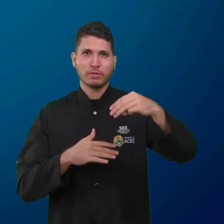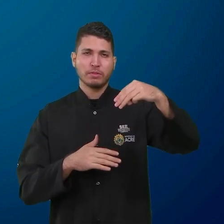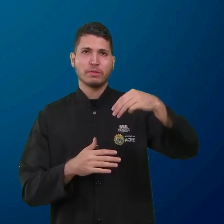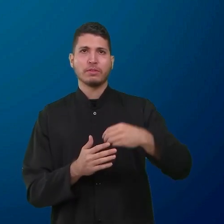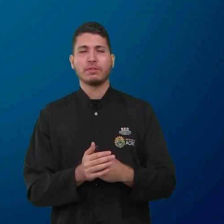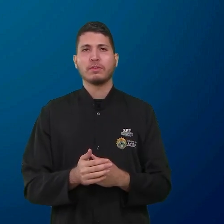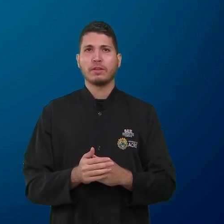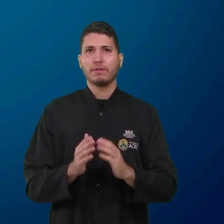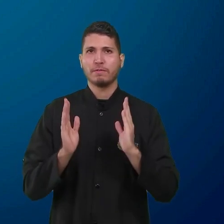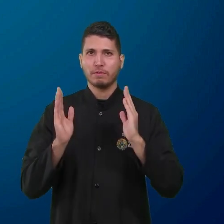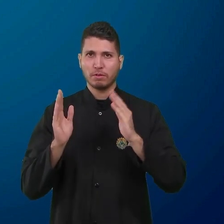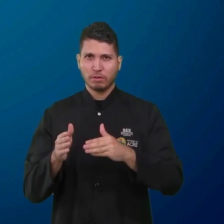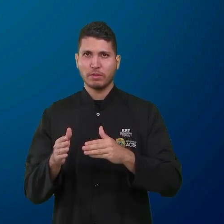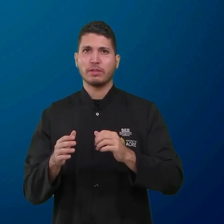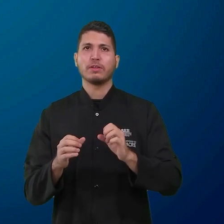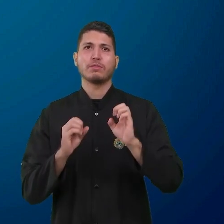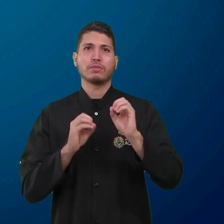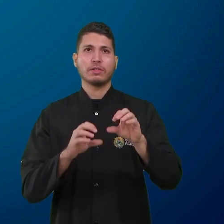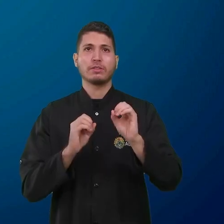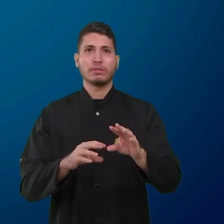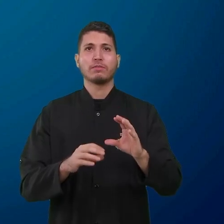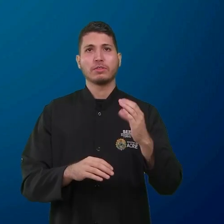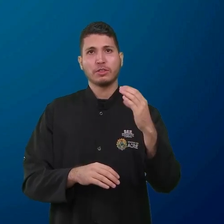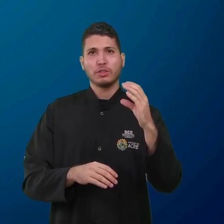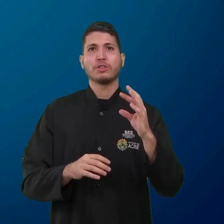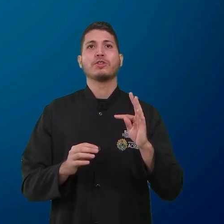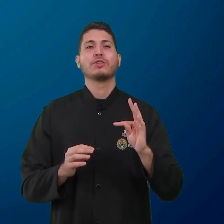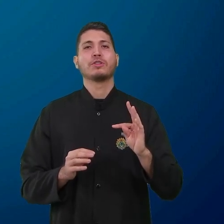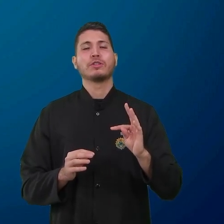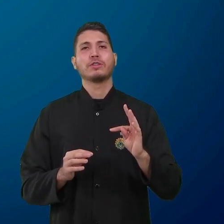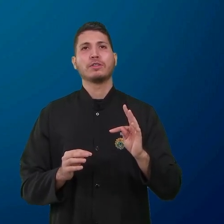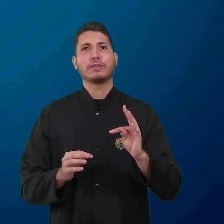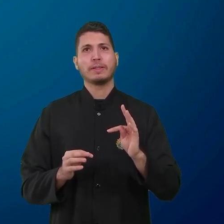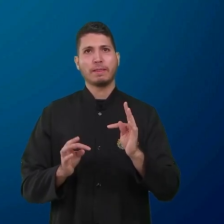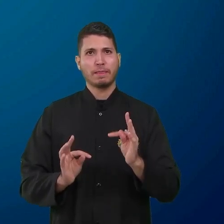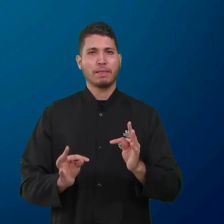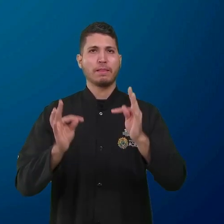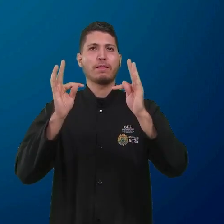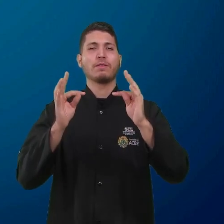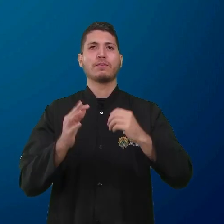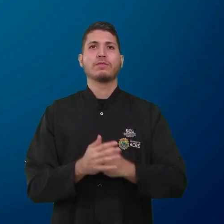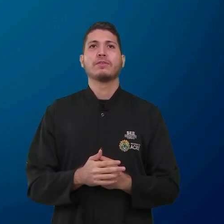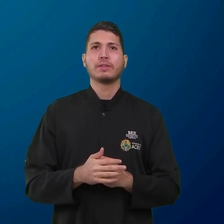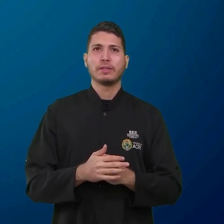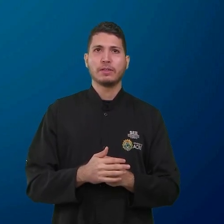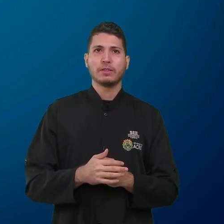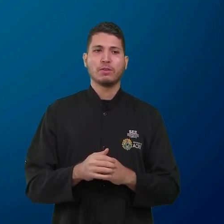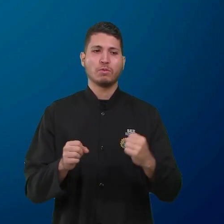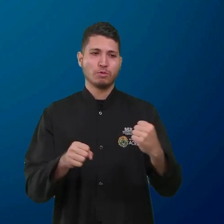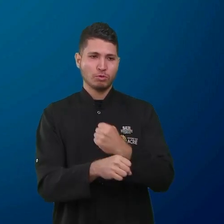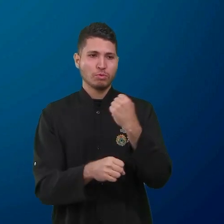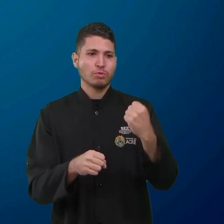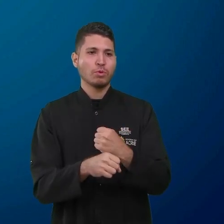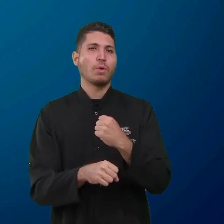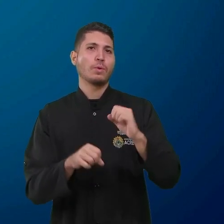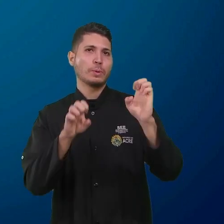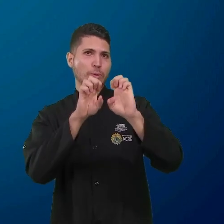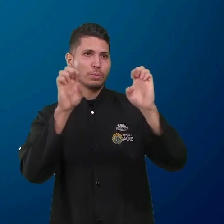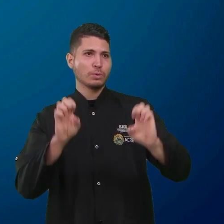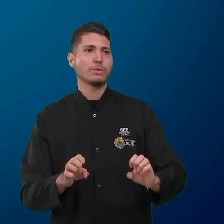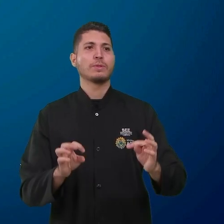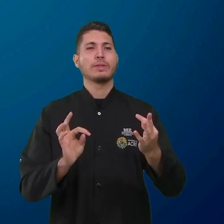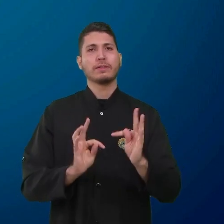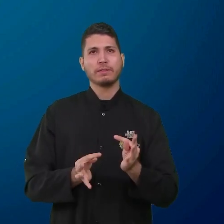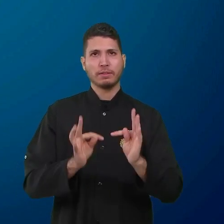educação científica e tecnológica, criação de parques tecnológicos, incentivo à